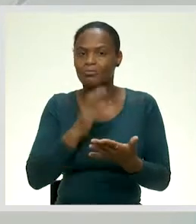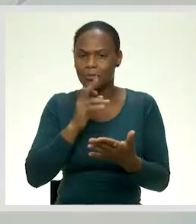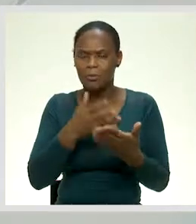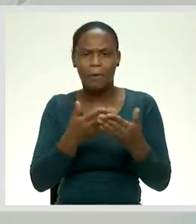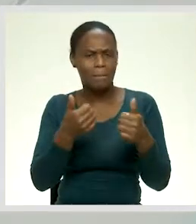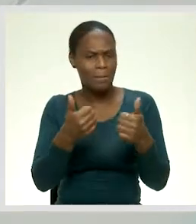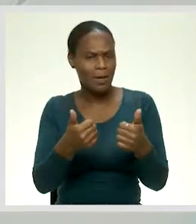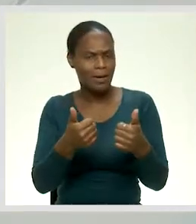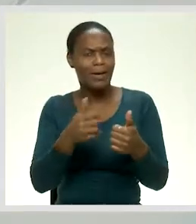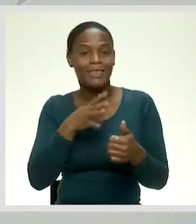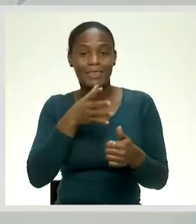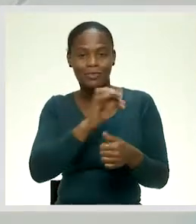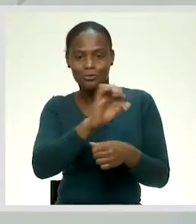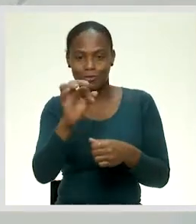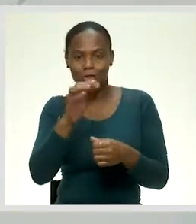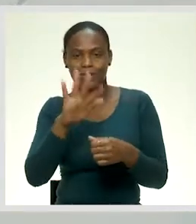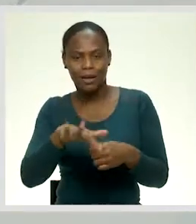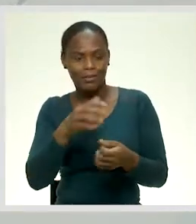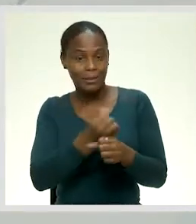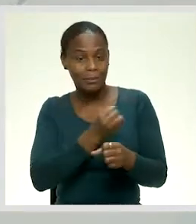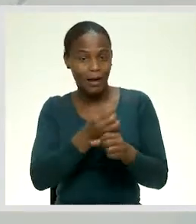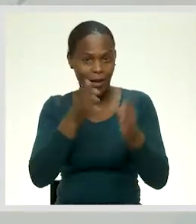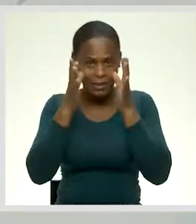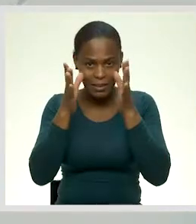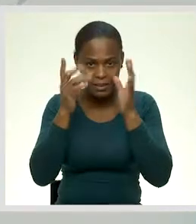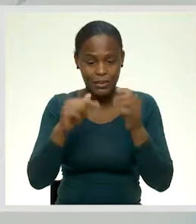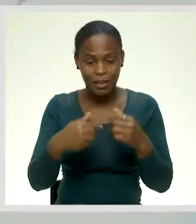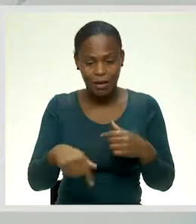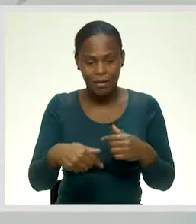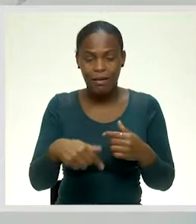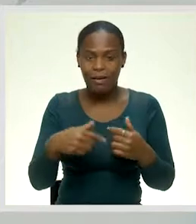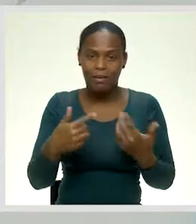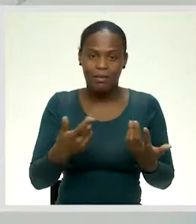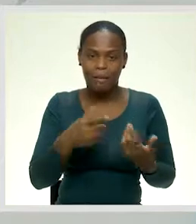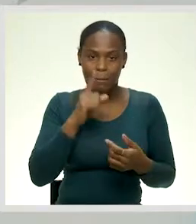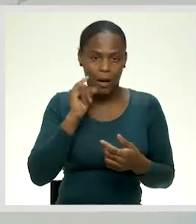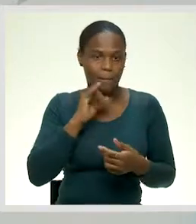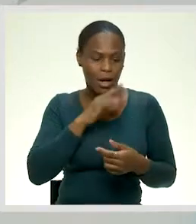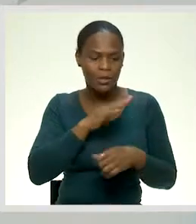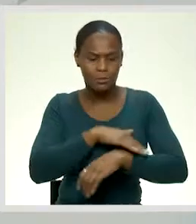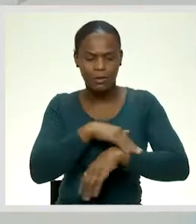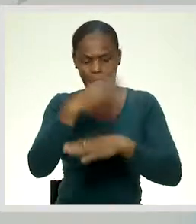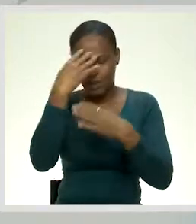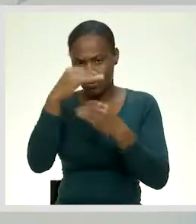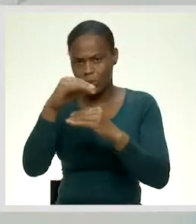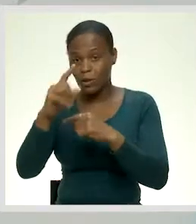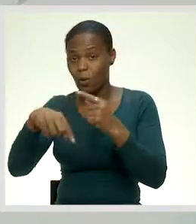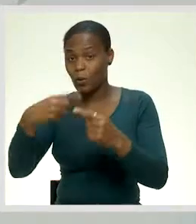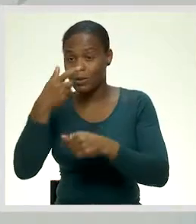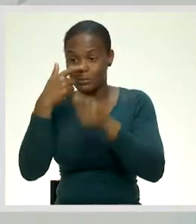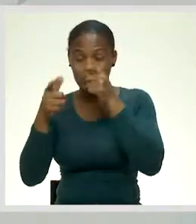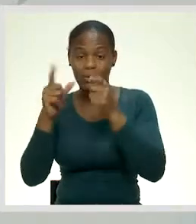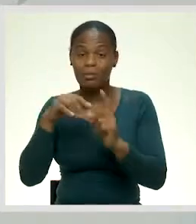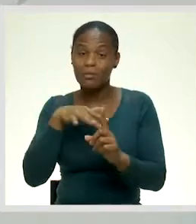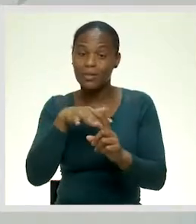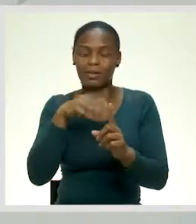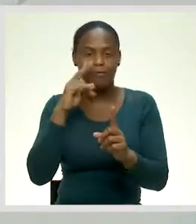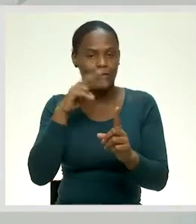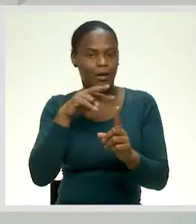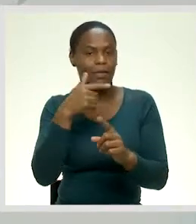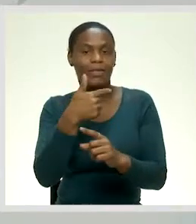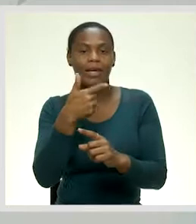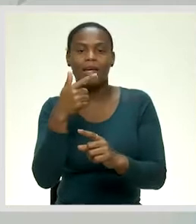a trabalhar, estão atentos. Há pais, há encarregados de educação, há outras pessoas também que estão a seguir as teleaulas, que